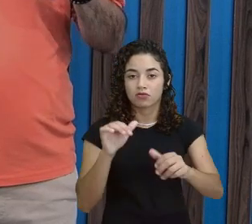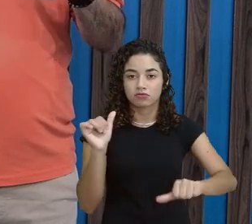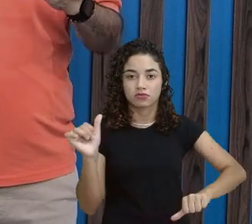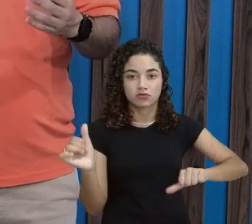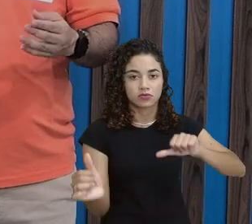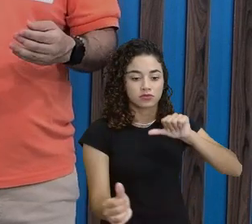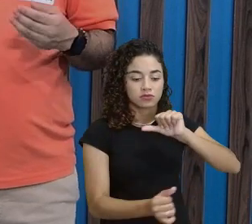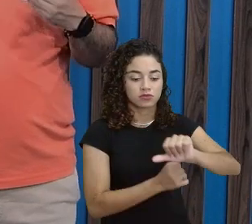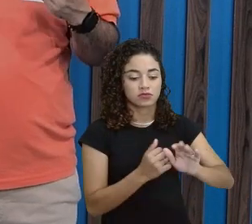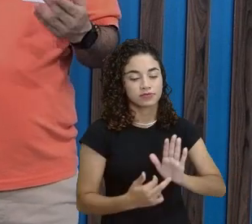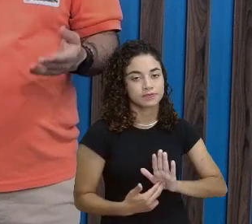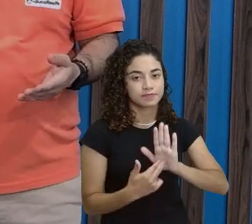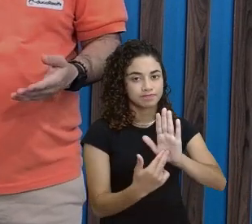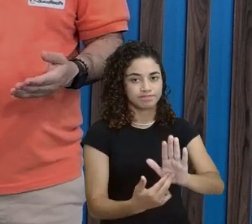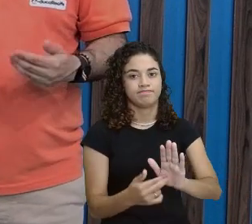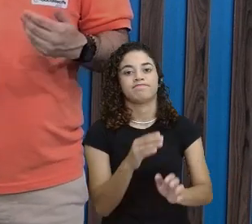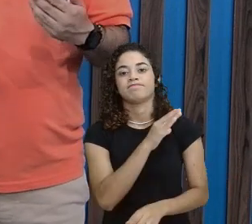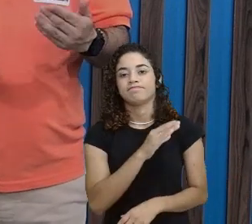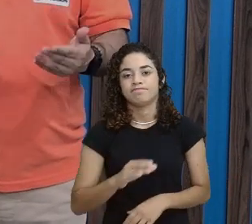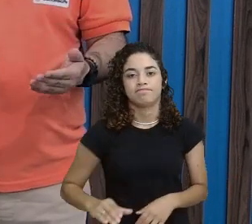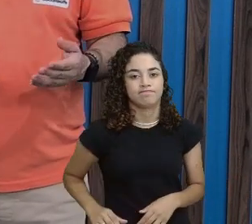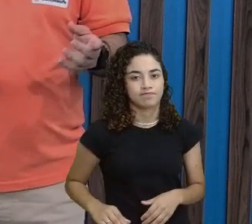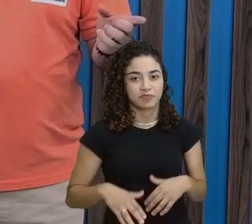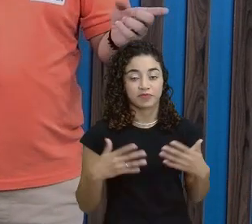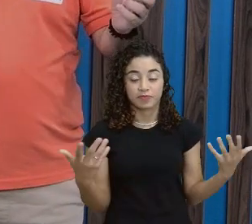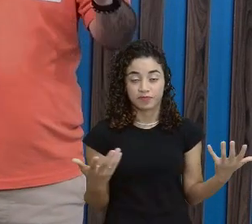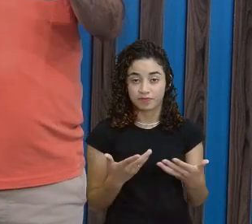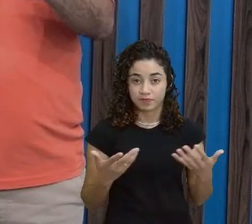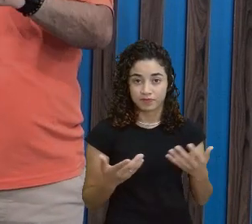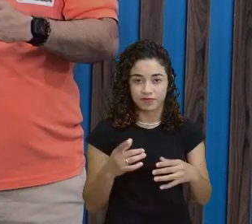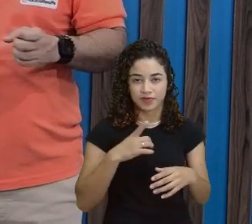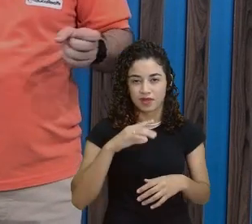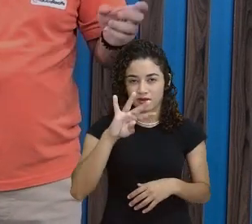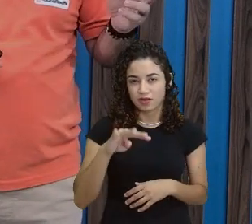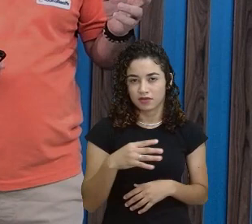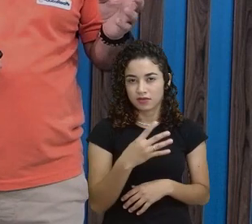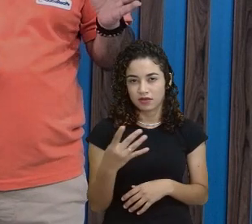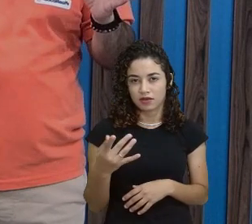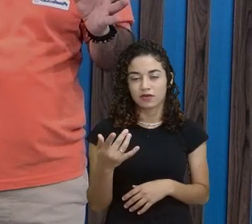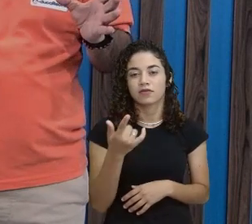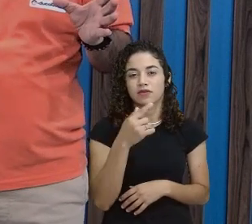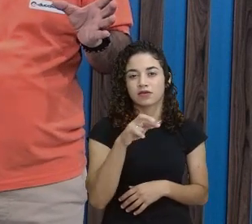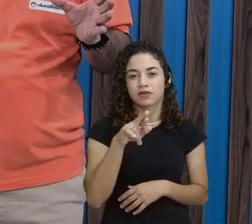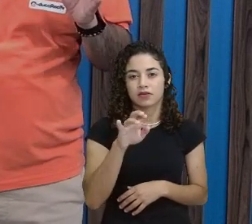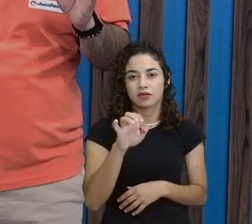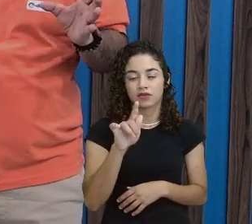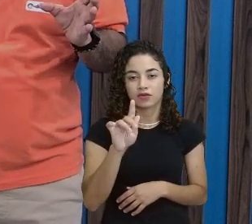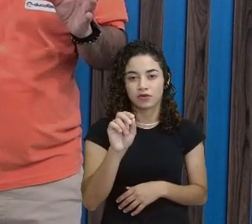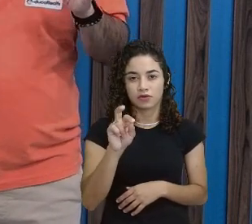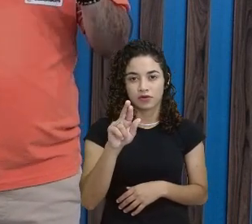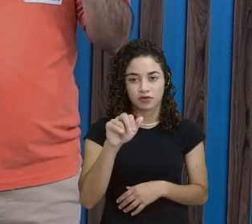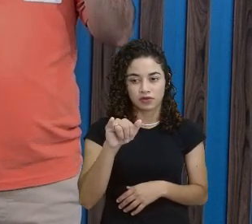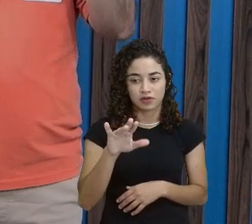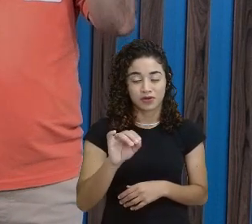nos locais onde a gente tem um calendário gregoriano, certo? Quase toda a extensão do Império Romano, né, na